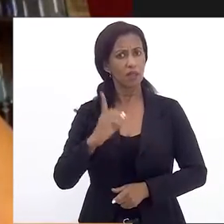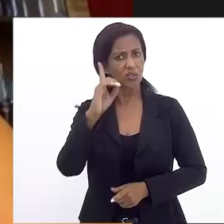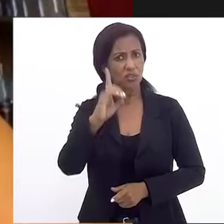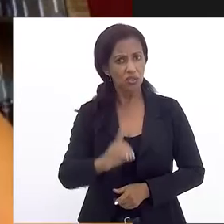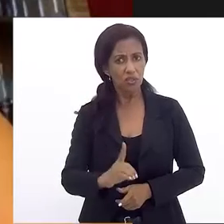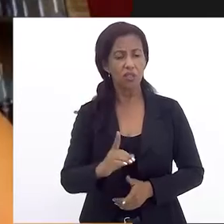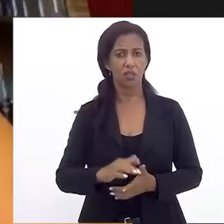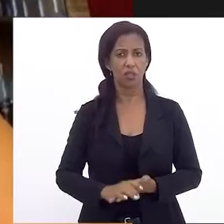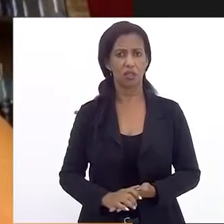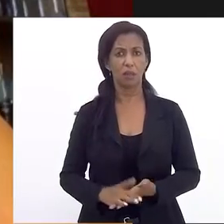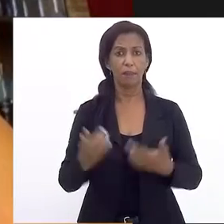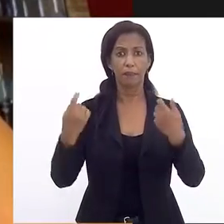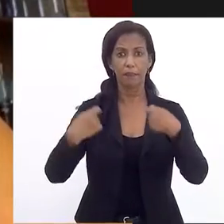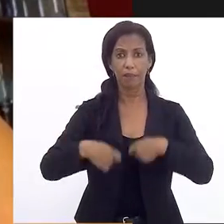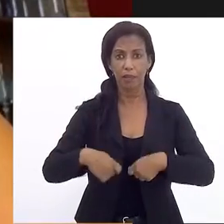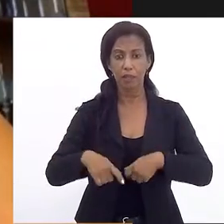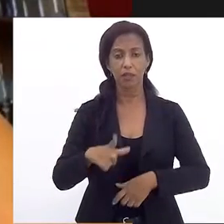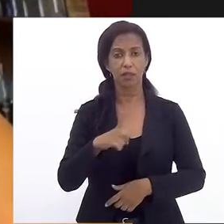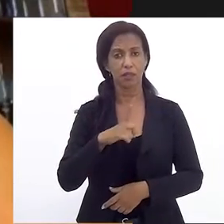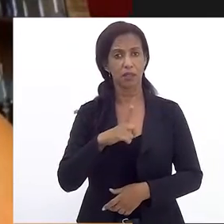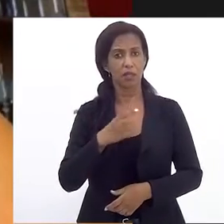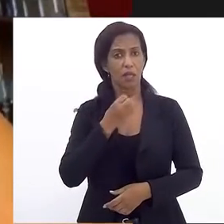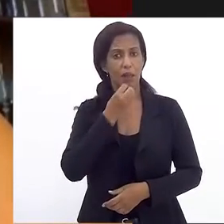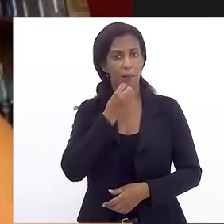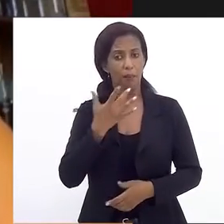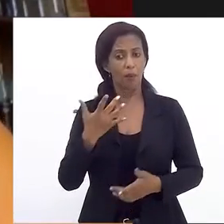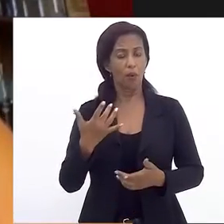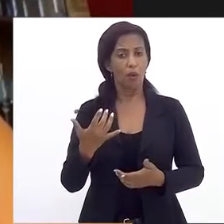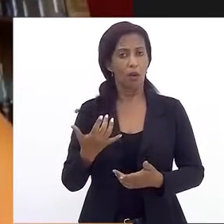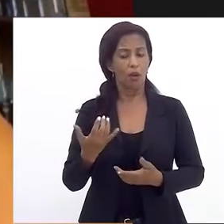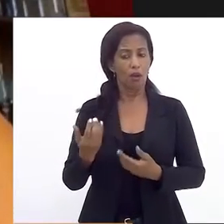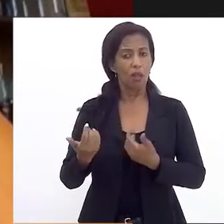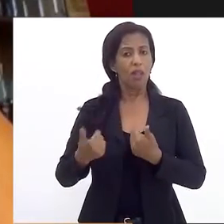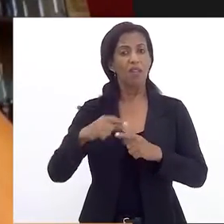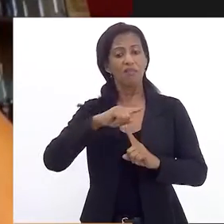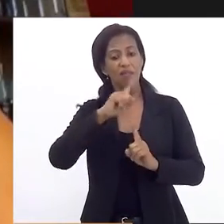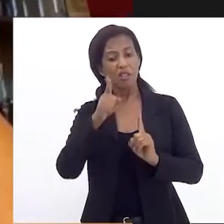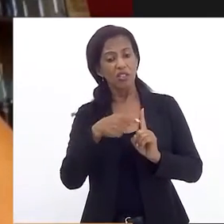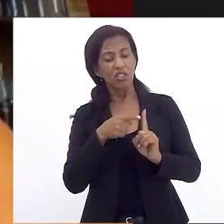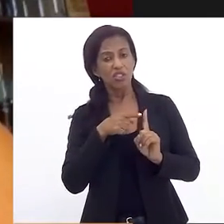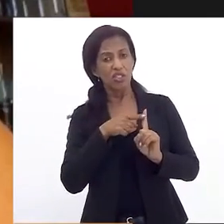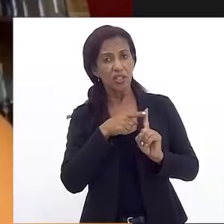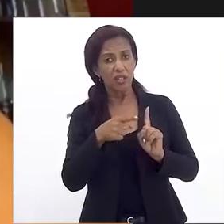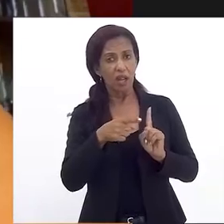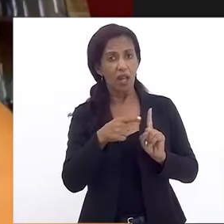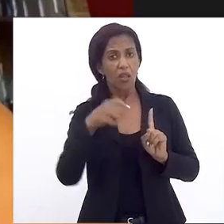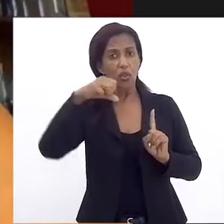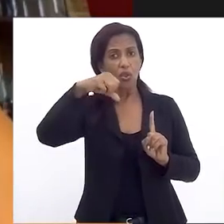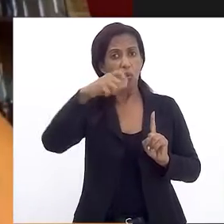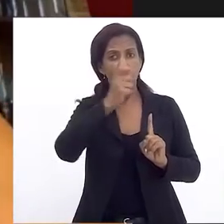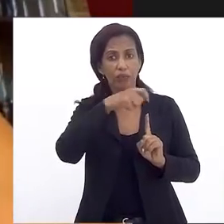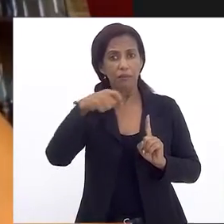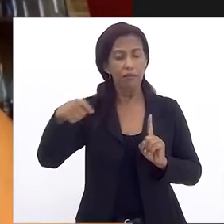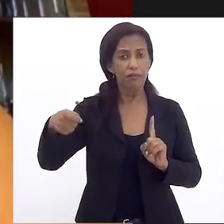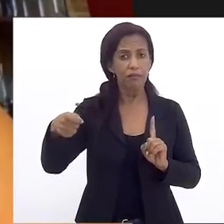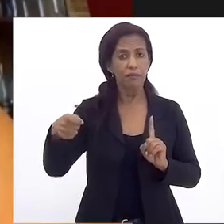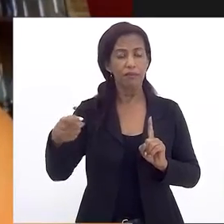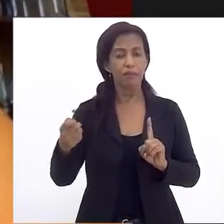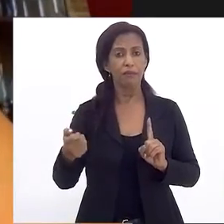mulher também tem esse direito, precisa ter essa vontade, porque quem vai gerar, quem vai ficar